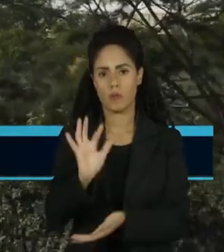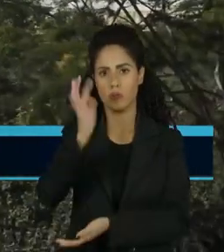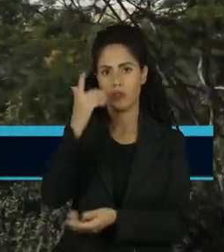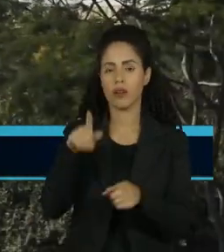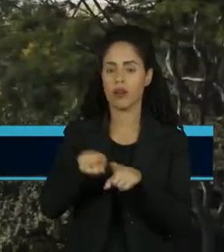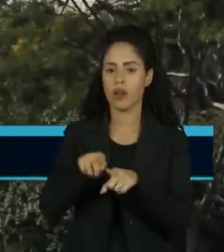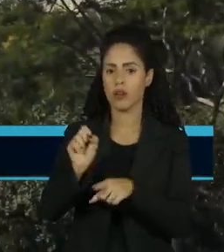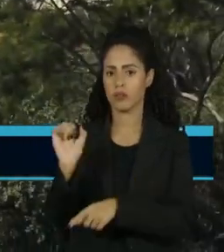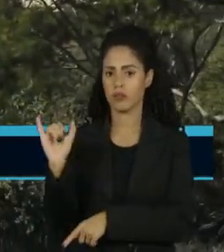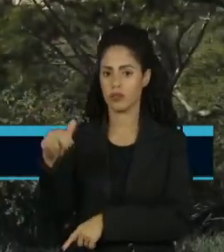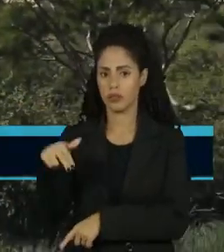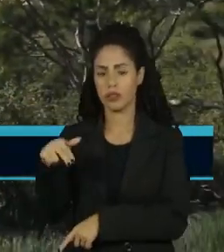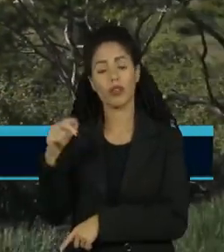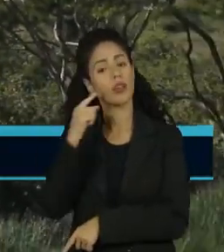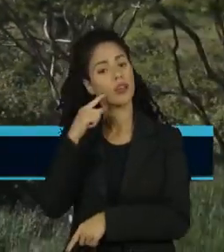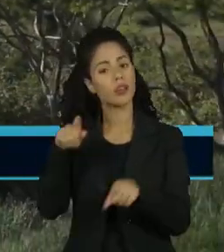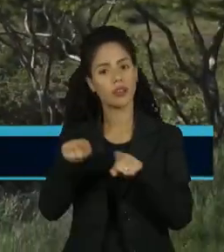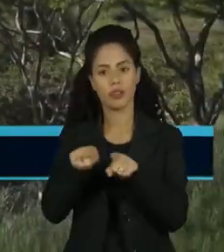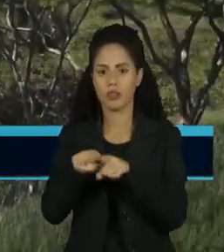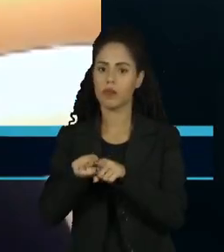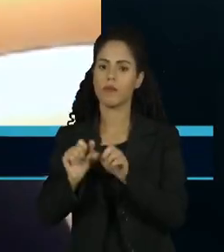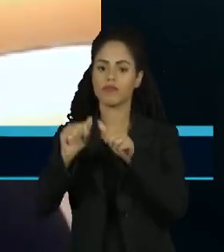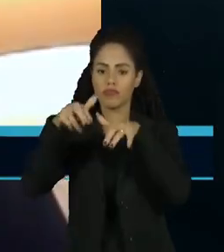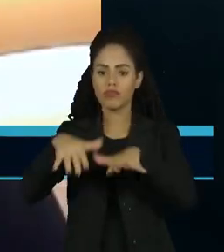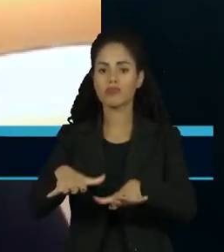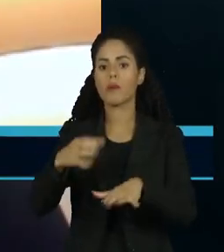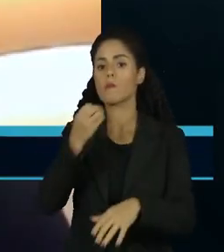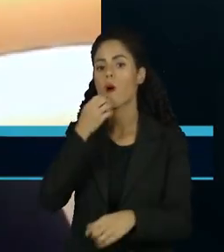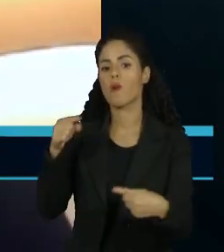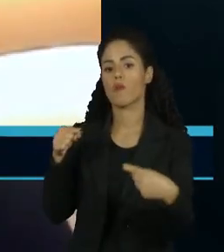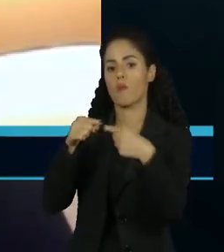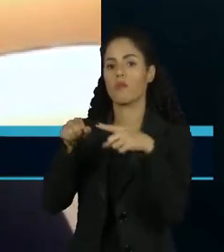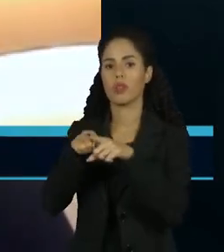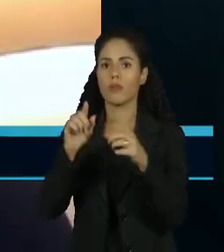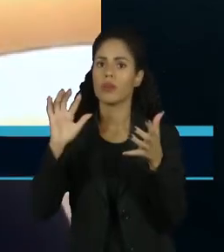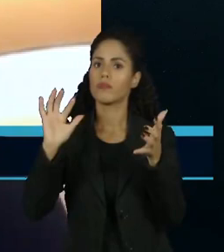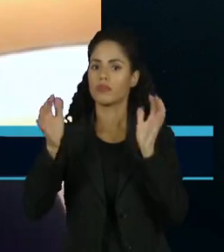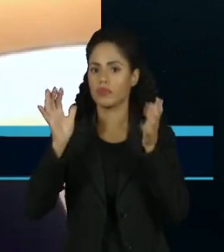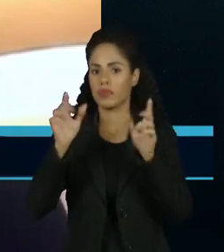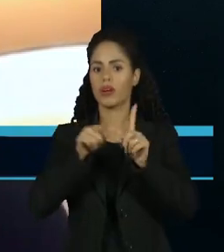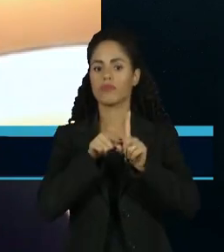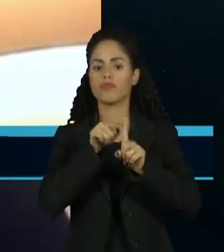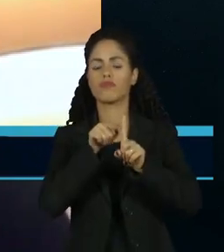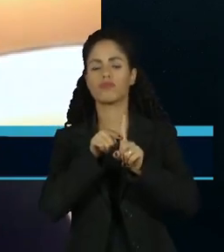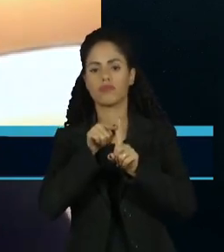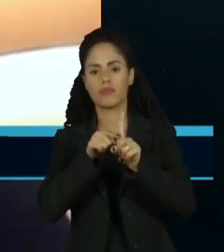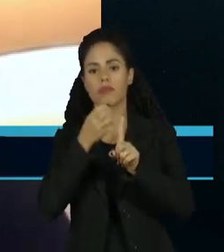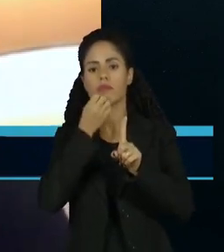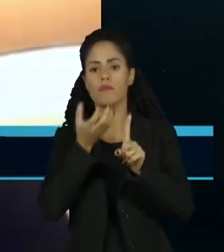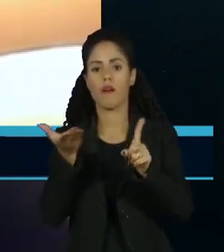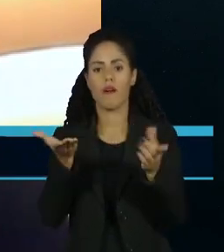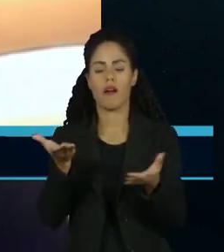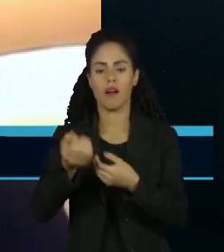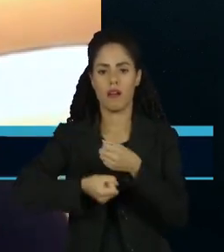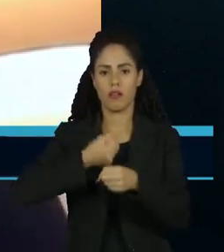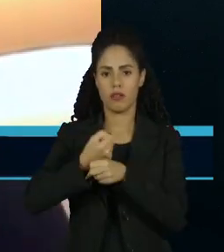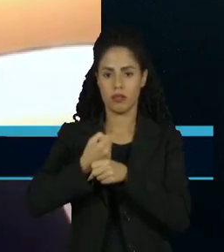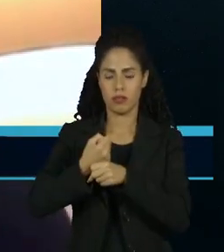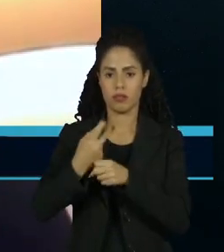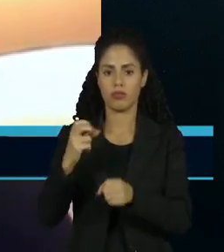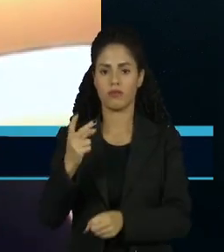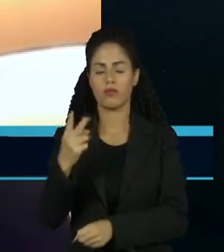SIN, além do cenário hídrico favorável. As condições climáticas foram muito favoráveis nesse ano